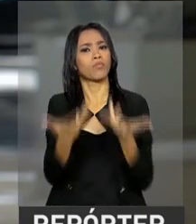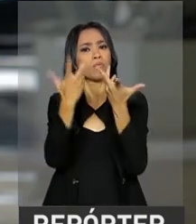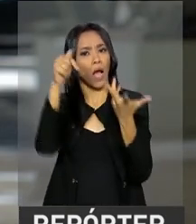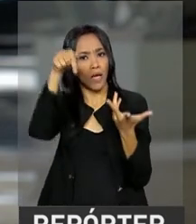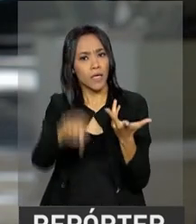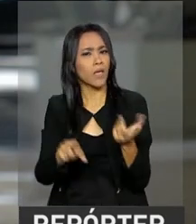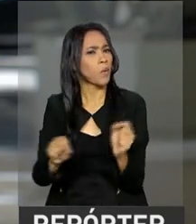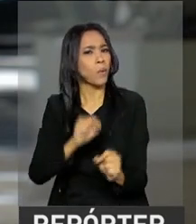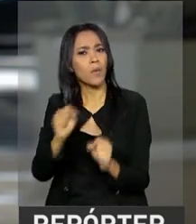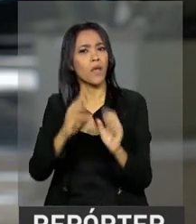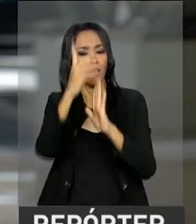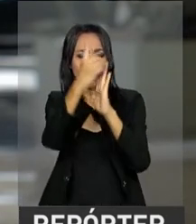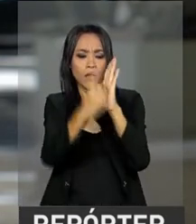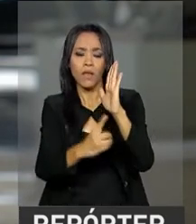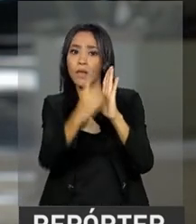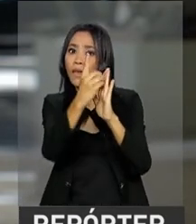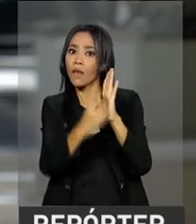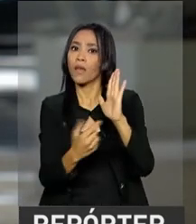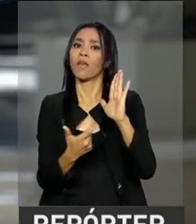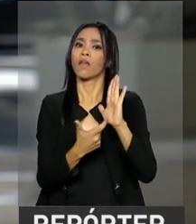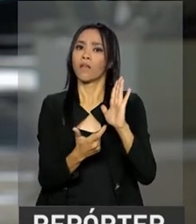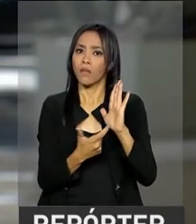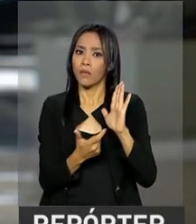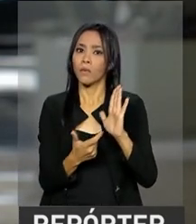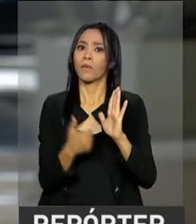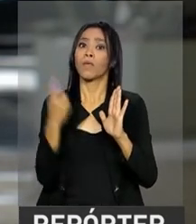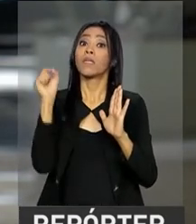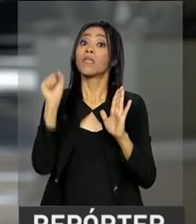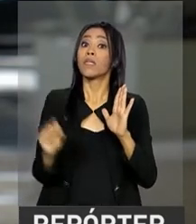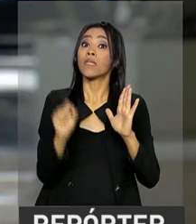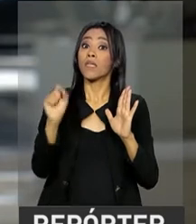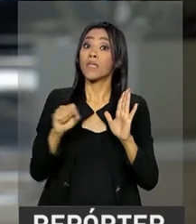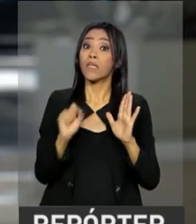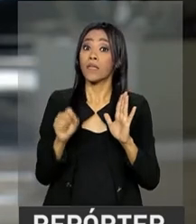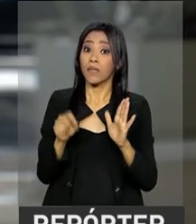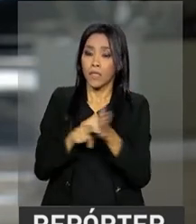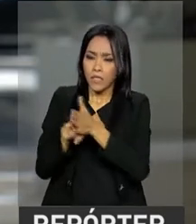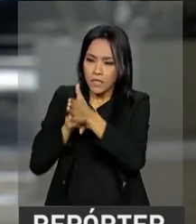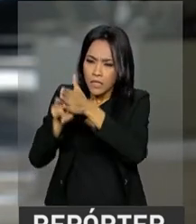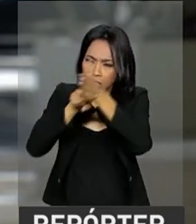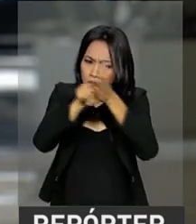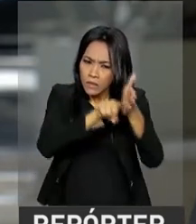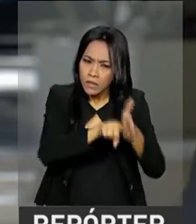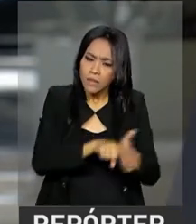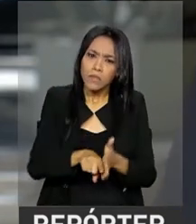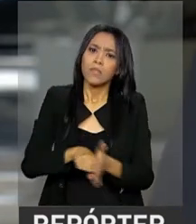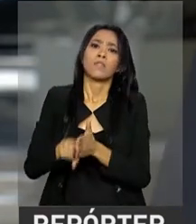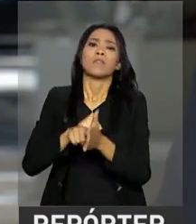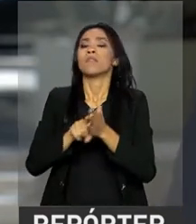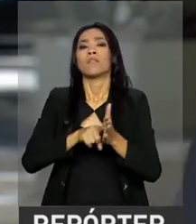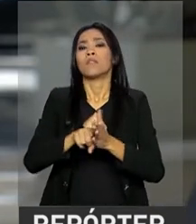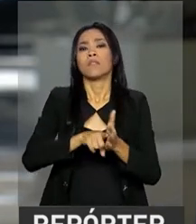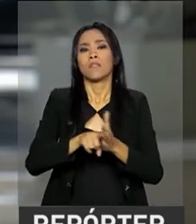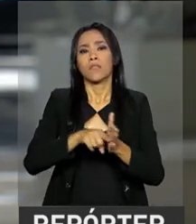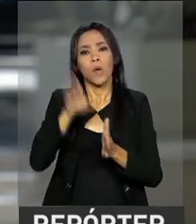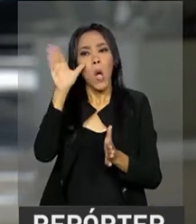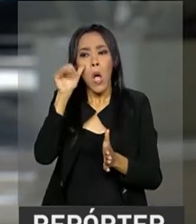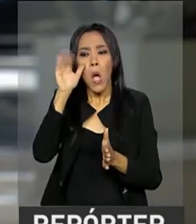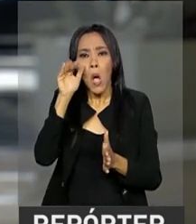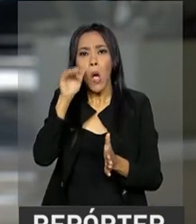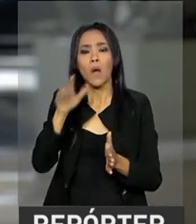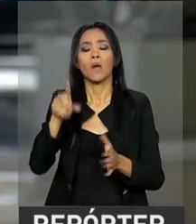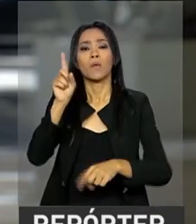o decreto que atualiza o regulamento de inspeção industrial e sanitária dos produtos de origem animal o